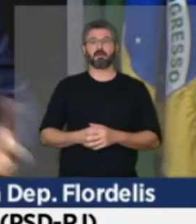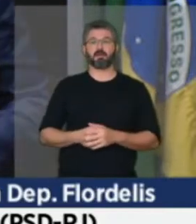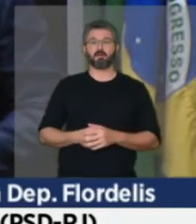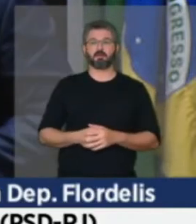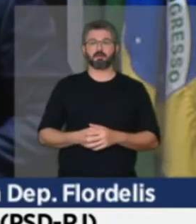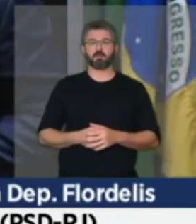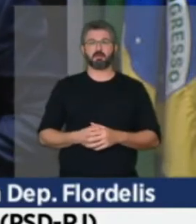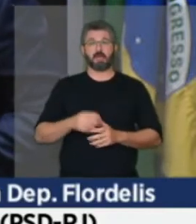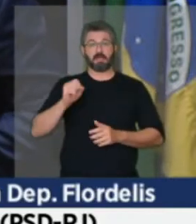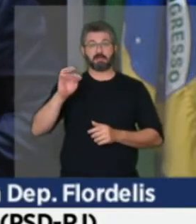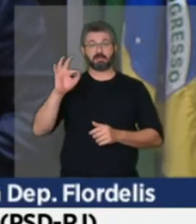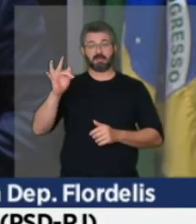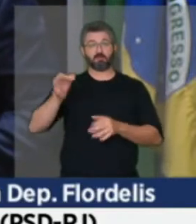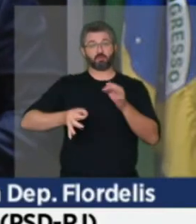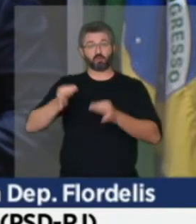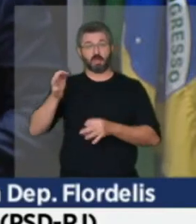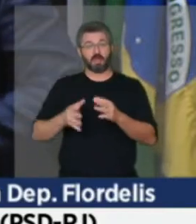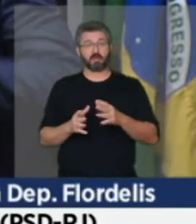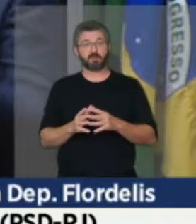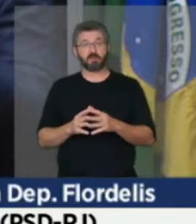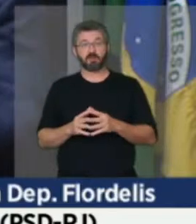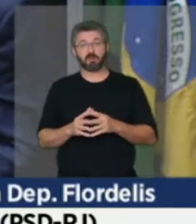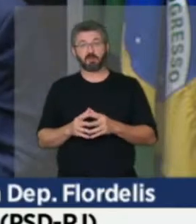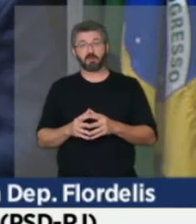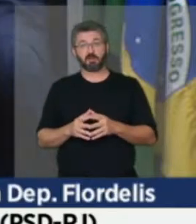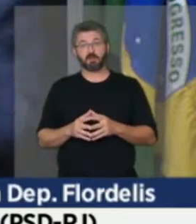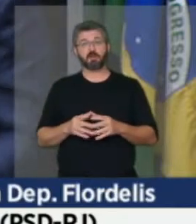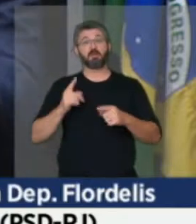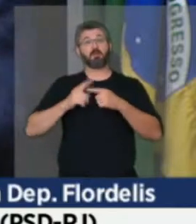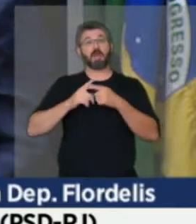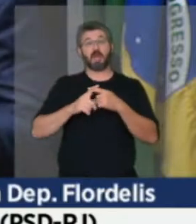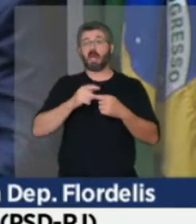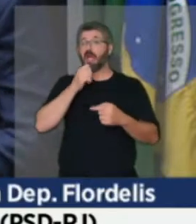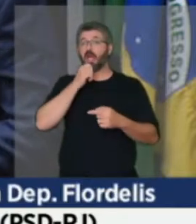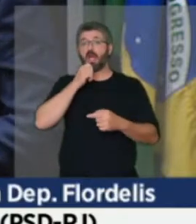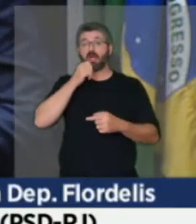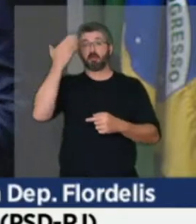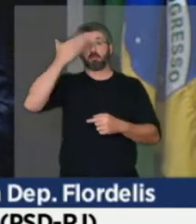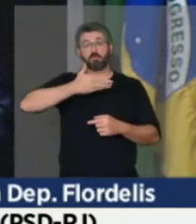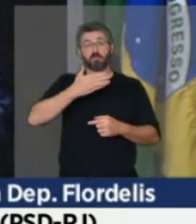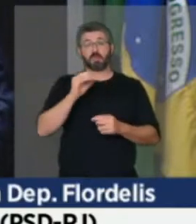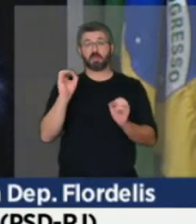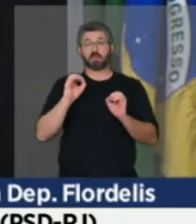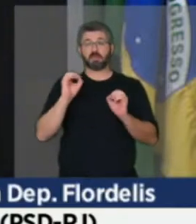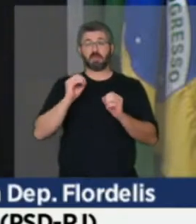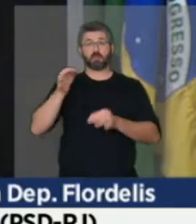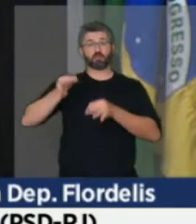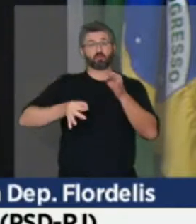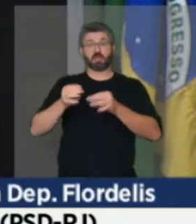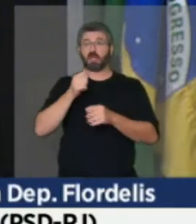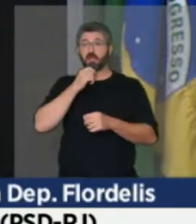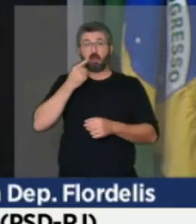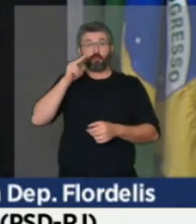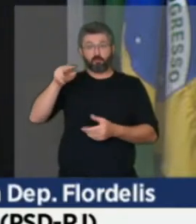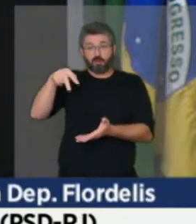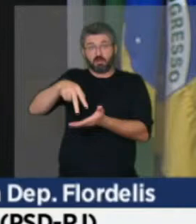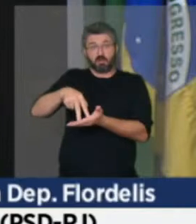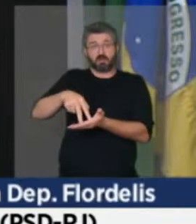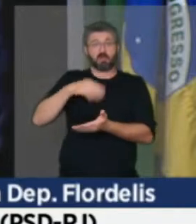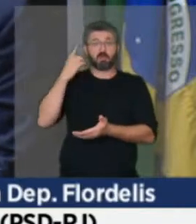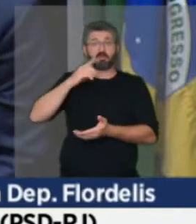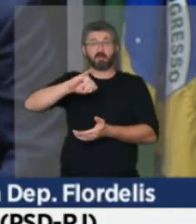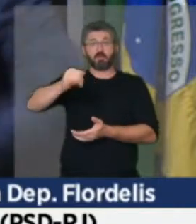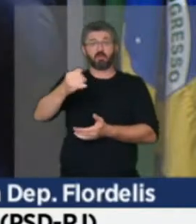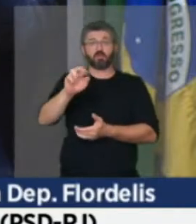julgado pelo STF, por fatos ainda não apreciados. Um de cada vez. Eu vi aqui deputado Jordi